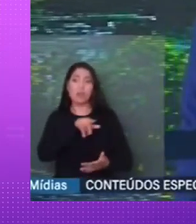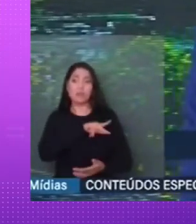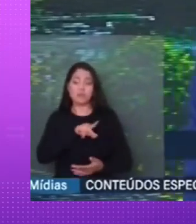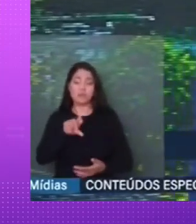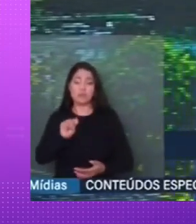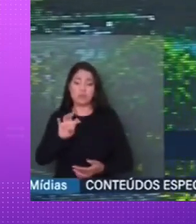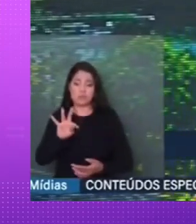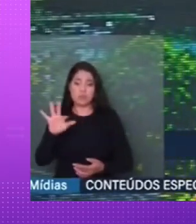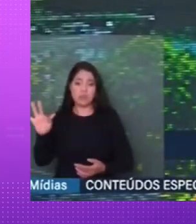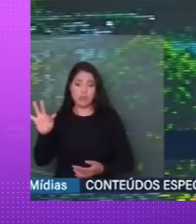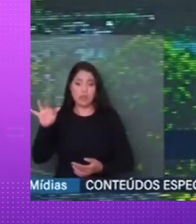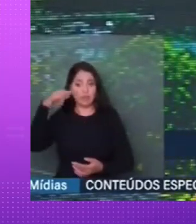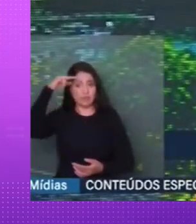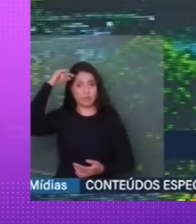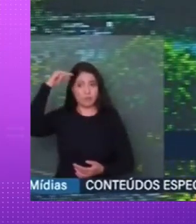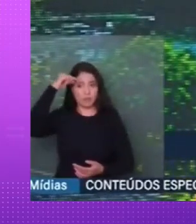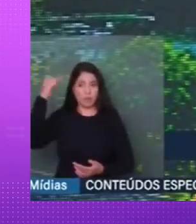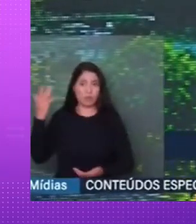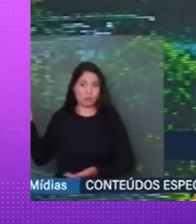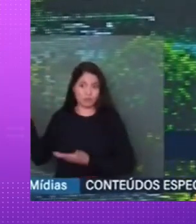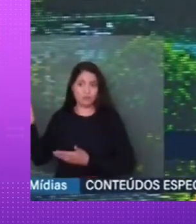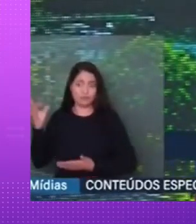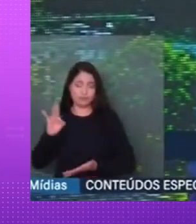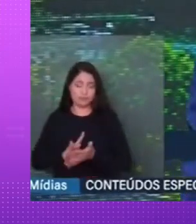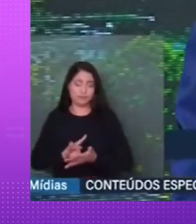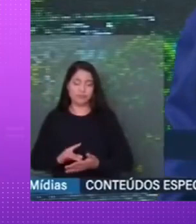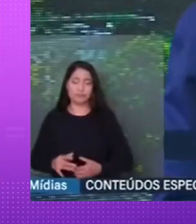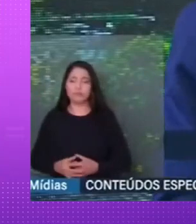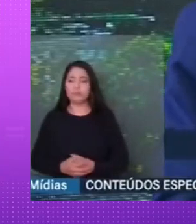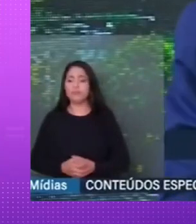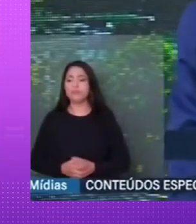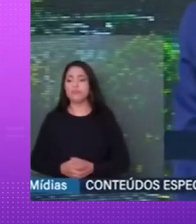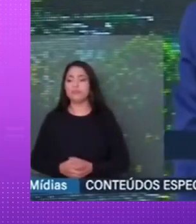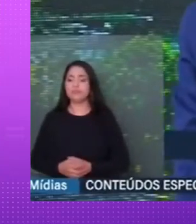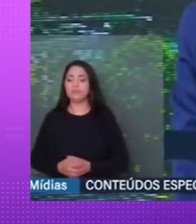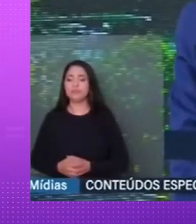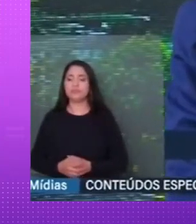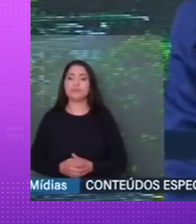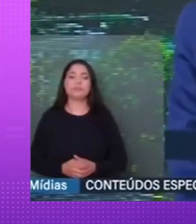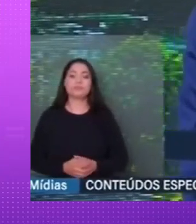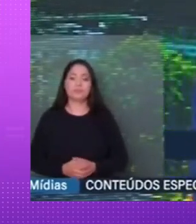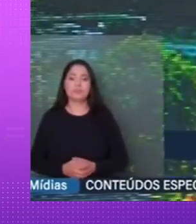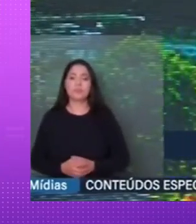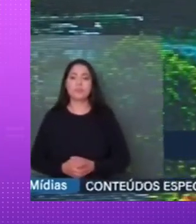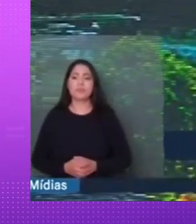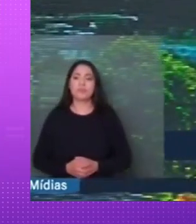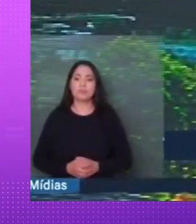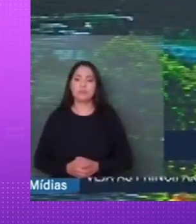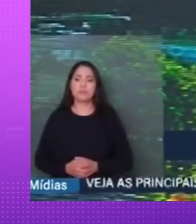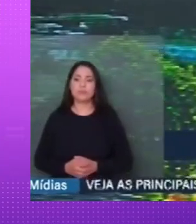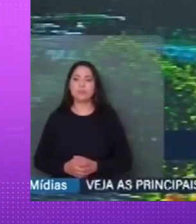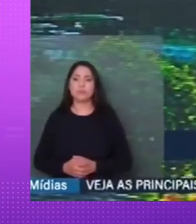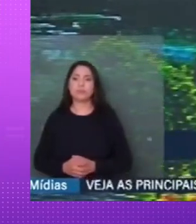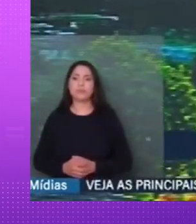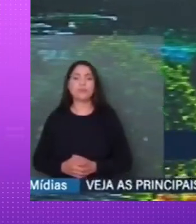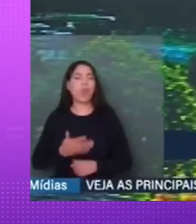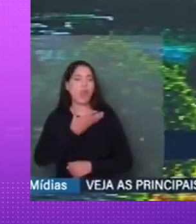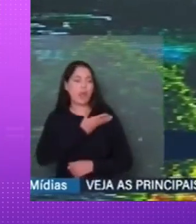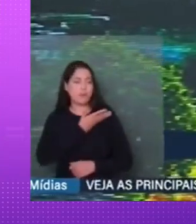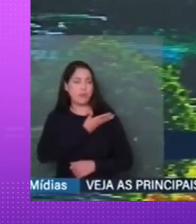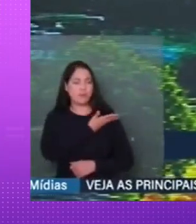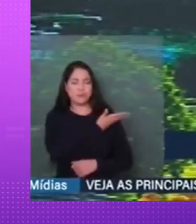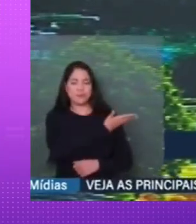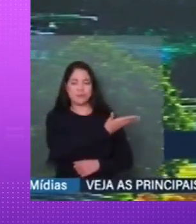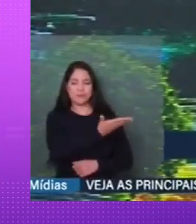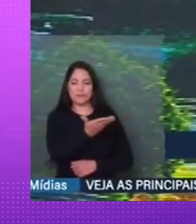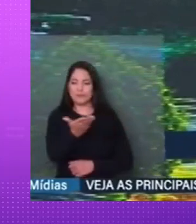com esse ato que acontece agora em Brasília, que é o Democracia Inabalada, que você segue com as imagens também lá no nosso canal do YouTube, enquanto